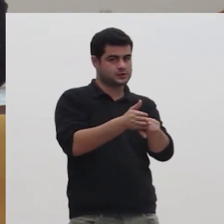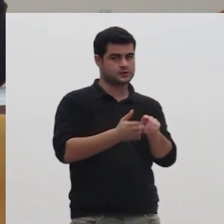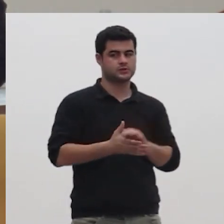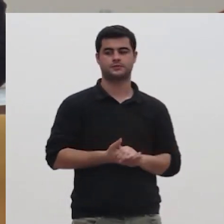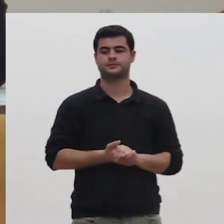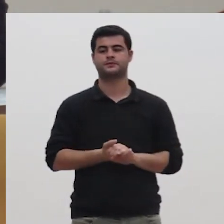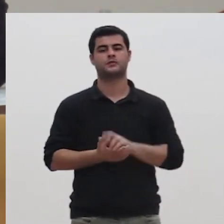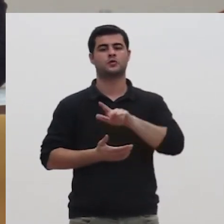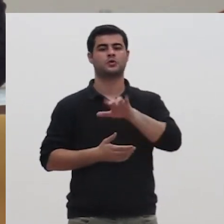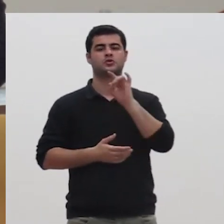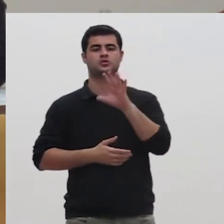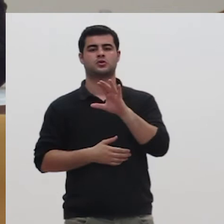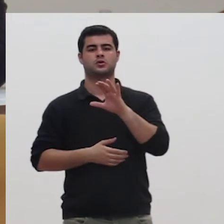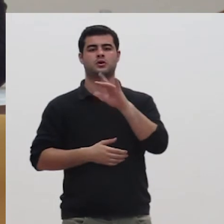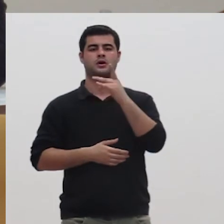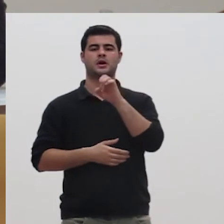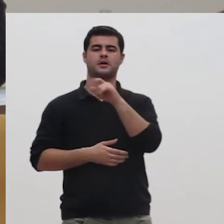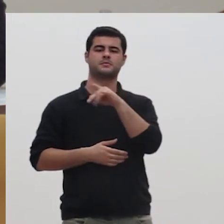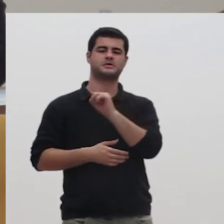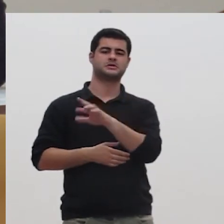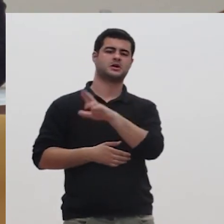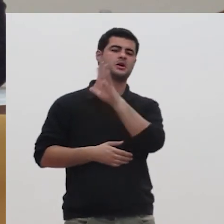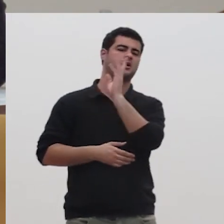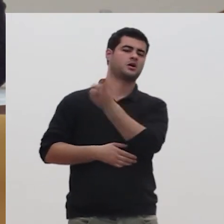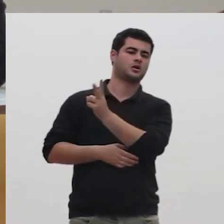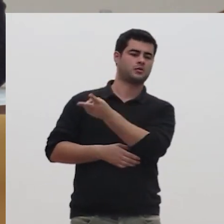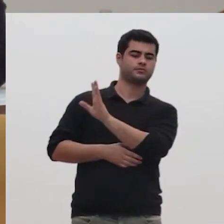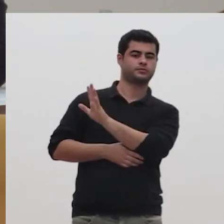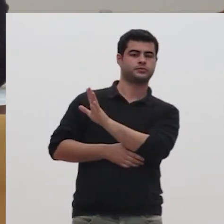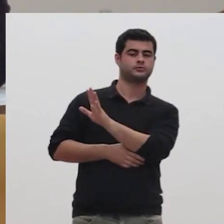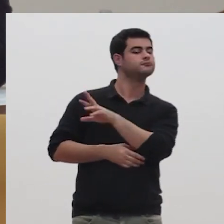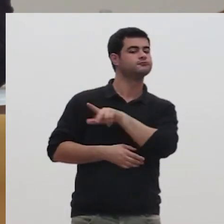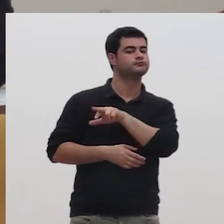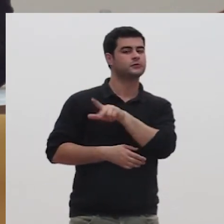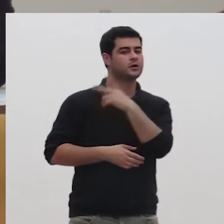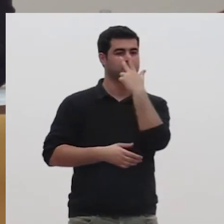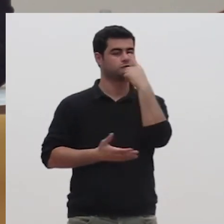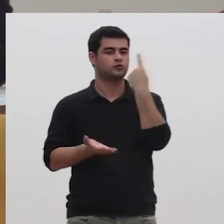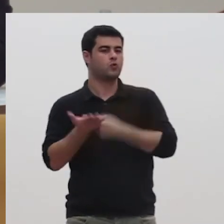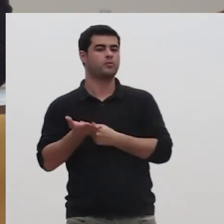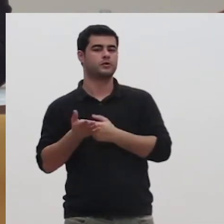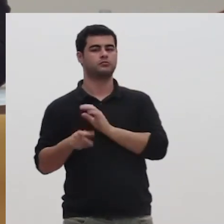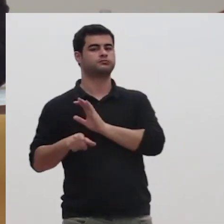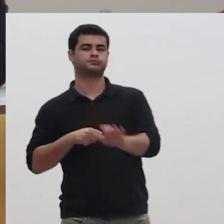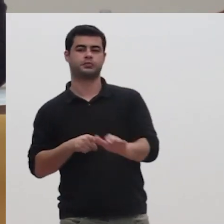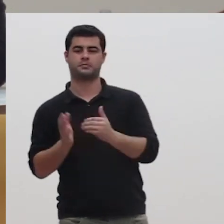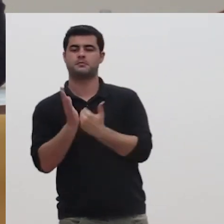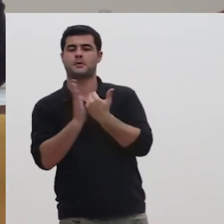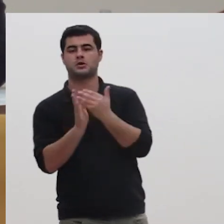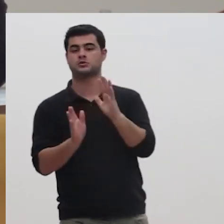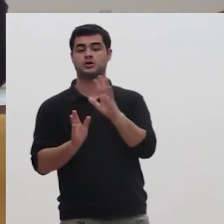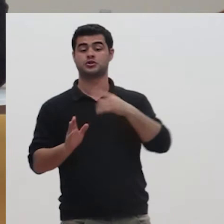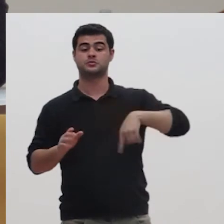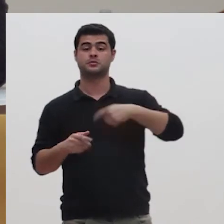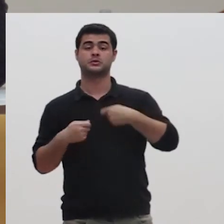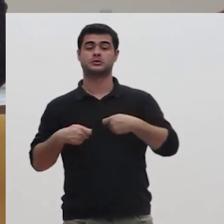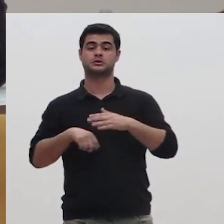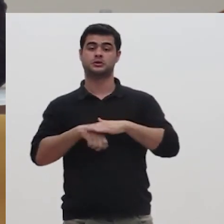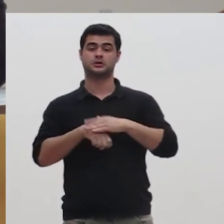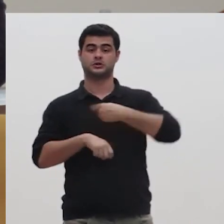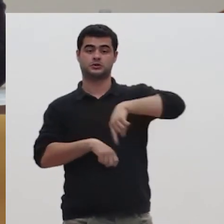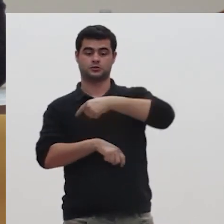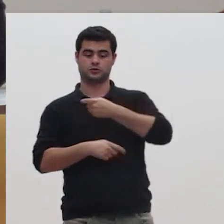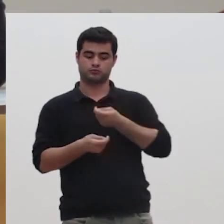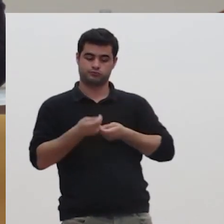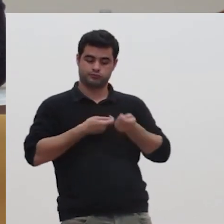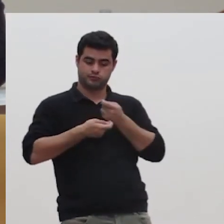IBSER, até porque a IBSER, no contrato, ela não se compromete a trazer mais recursos. O que a gente tem que fazer é renegociar